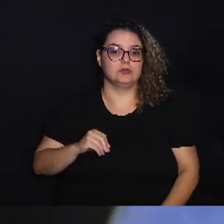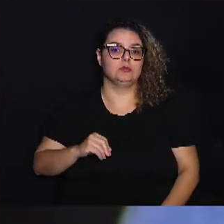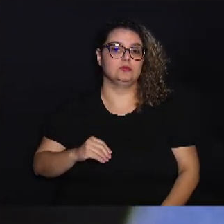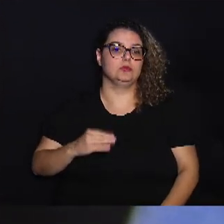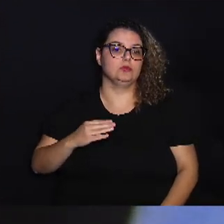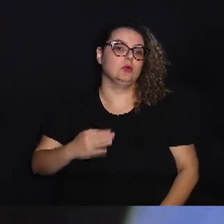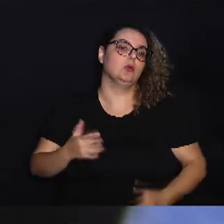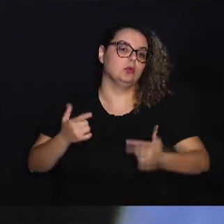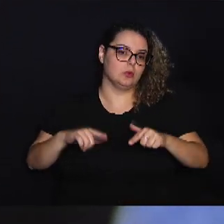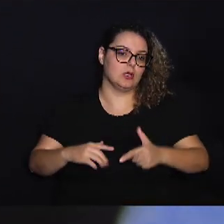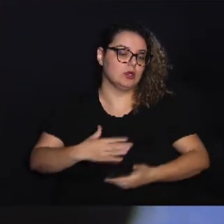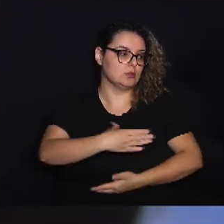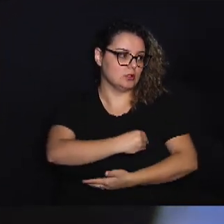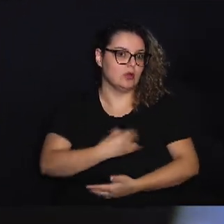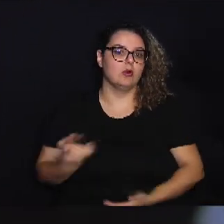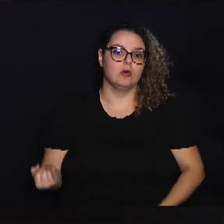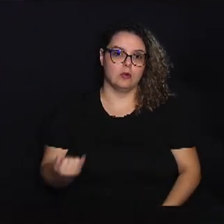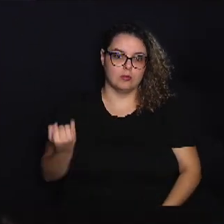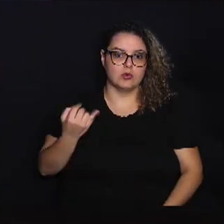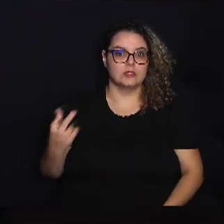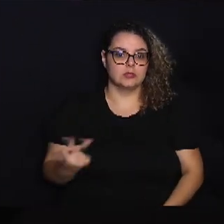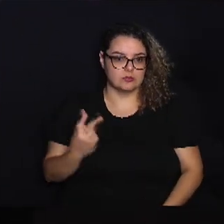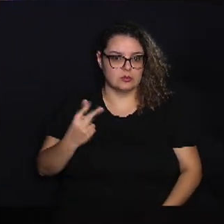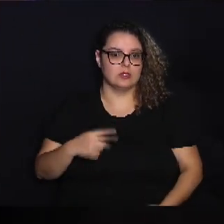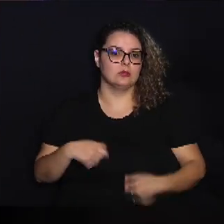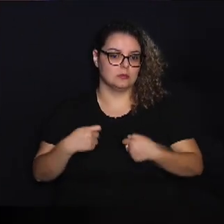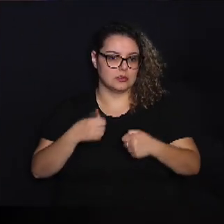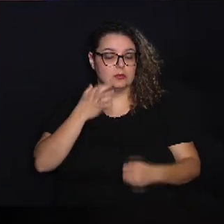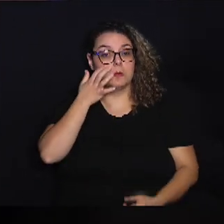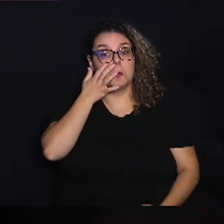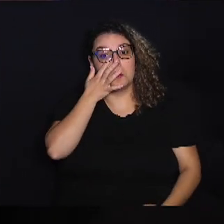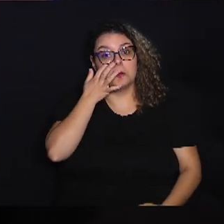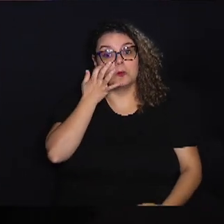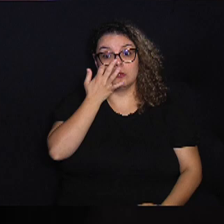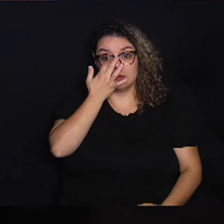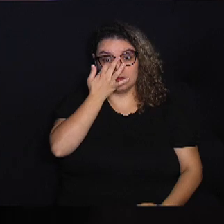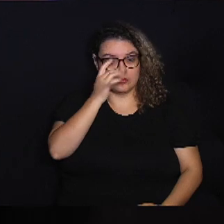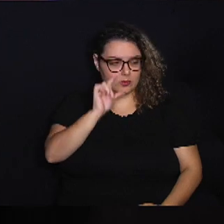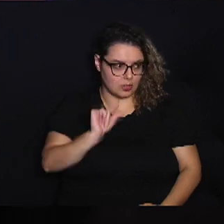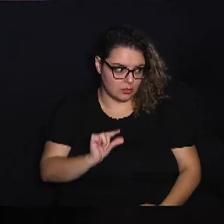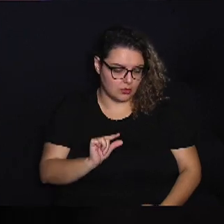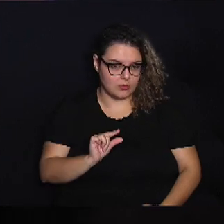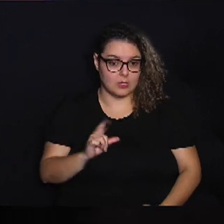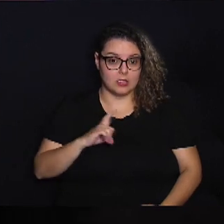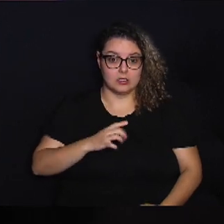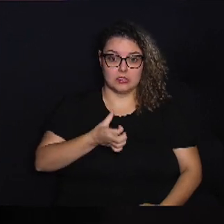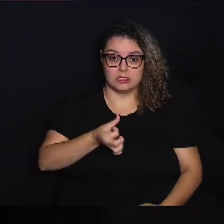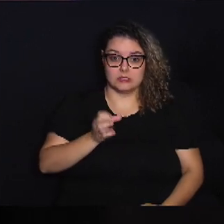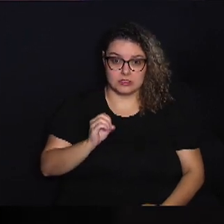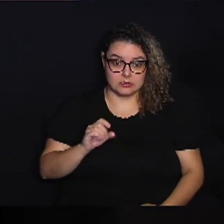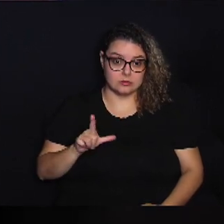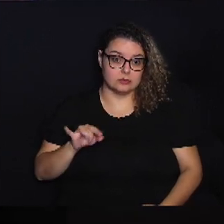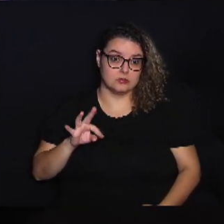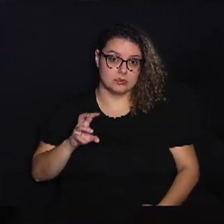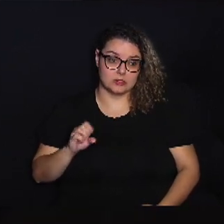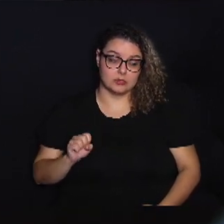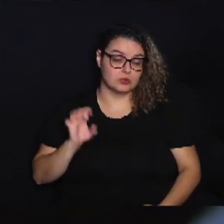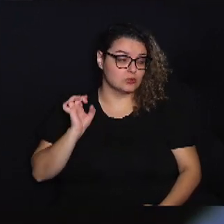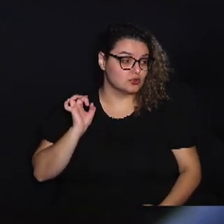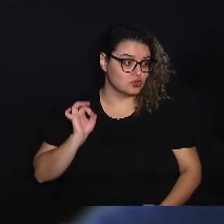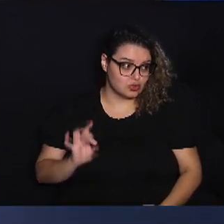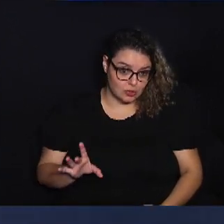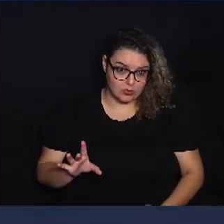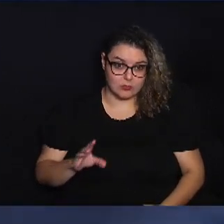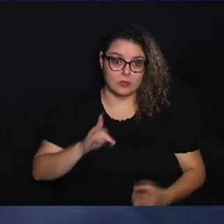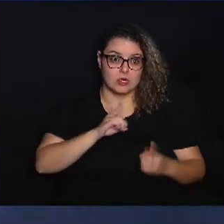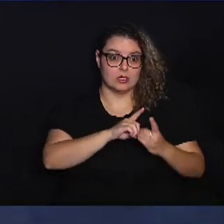o seu devido valor e a sua devida importância. Então, a gente está com o estoque baixo no momento, a gente tem 68 litros apenas. Para a gente